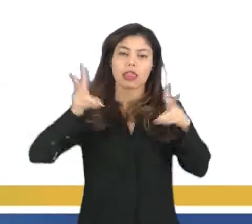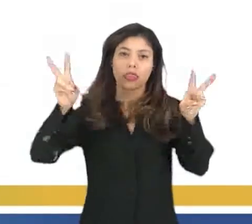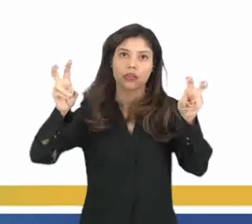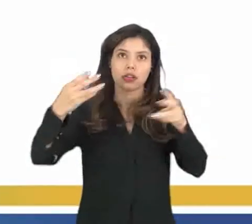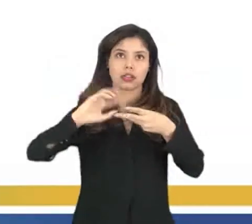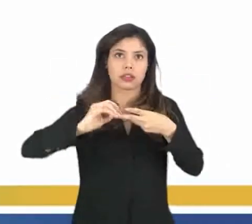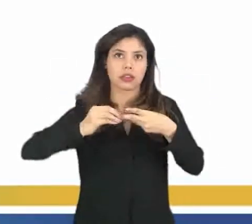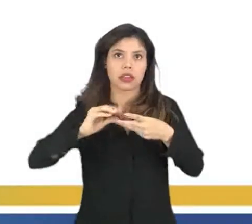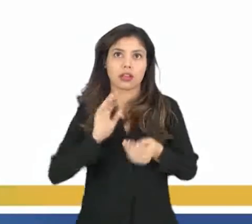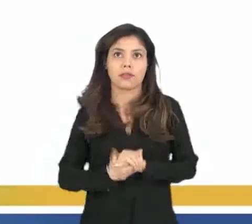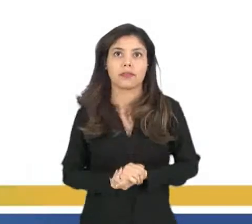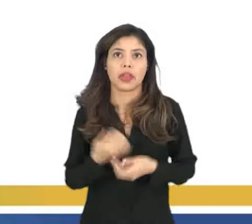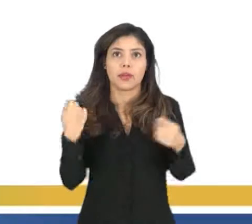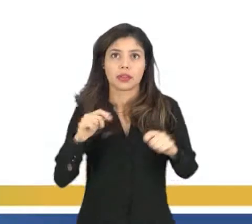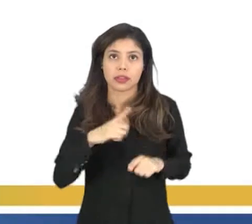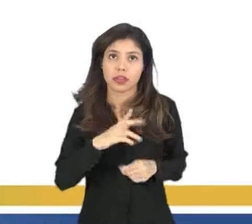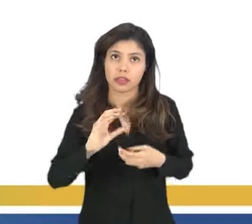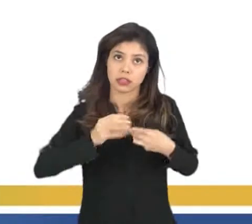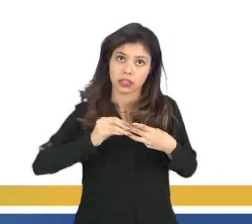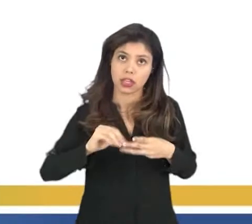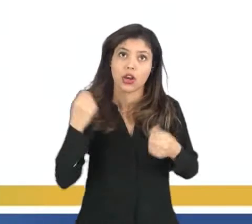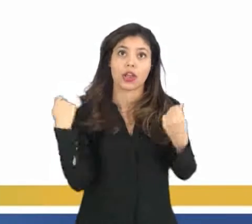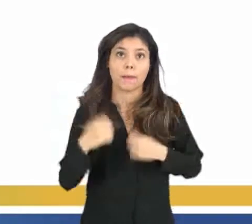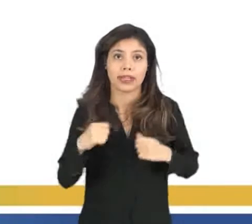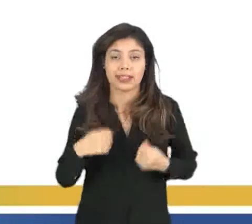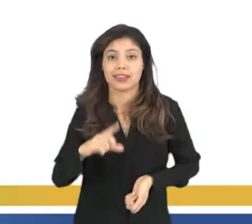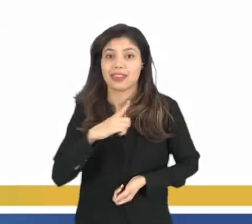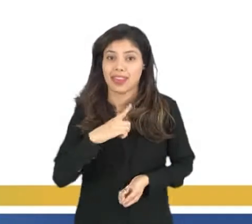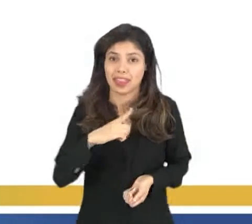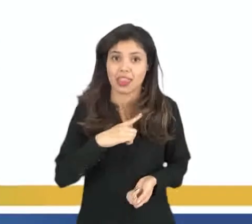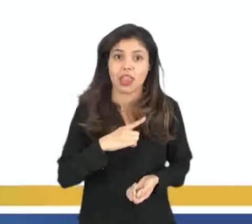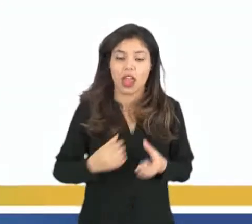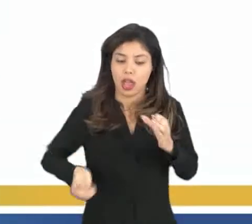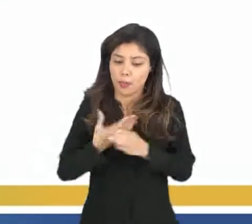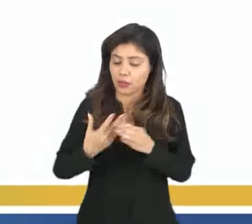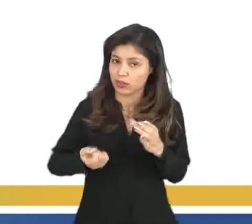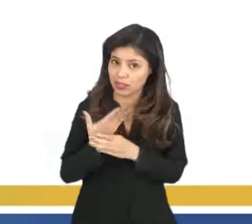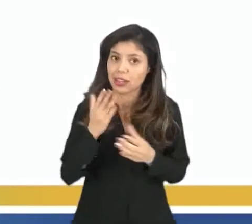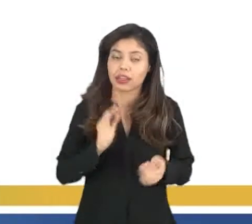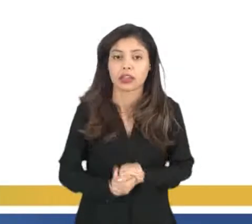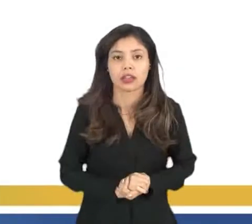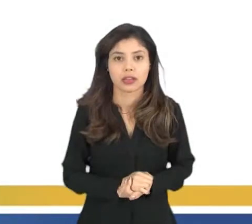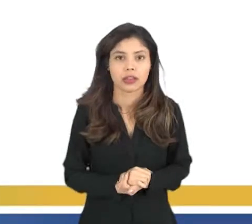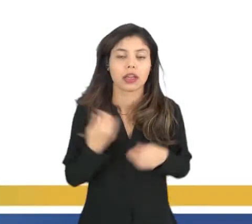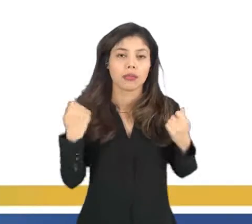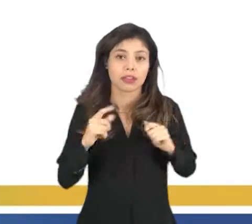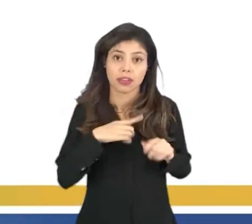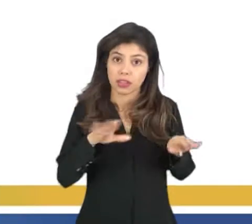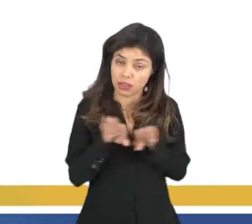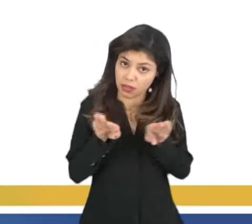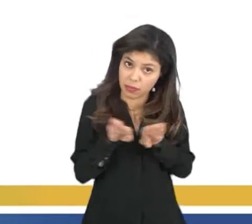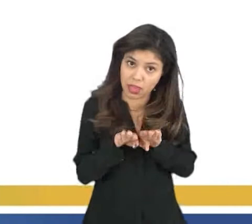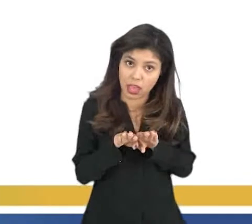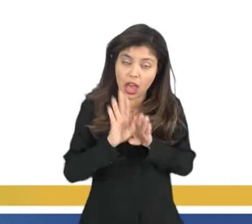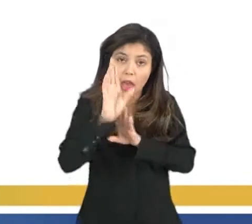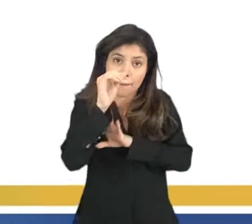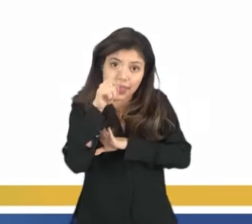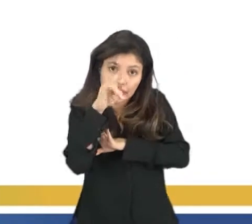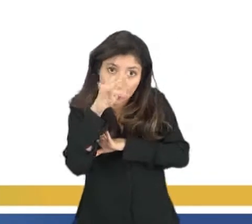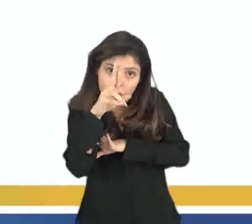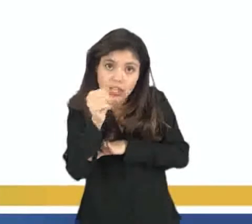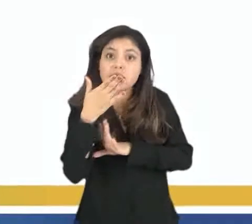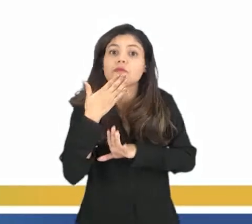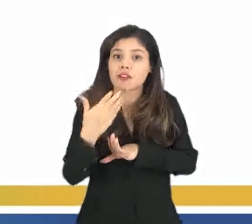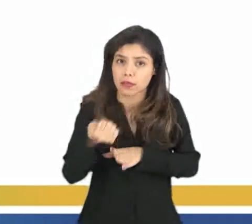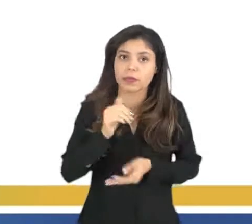respeito. Para ser um ser vivo eu preciso ter célula, porque eu preciso ter capacidade de me reproduzir e preciso também ter um metabolismo ativo, para